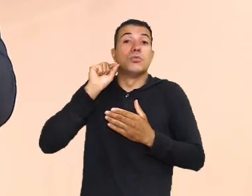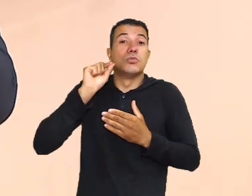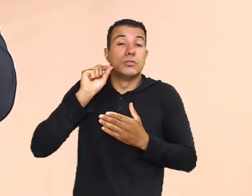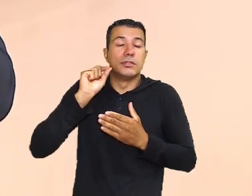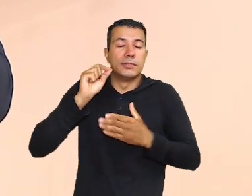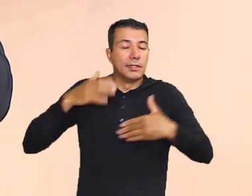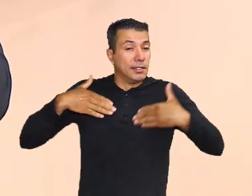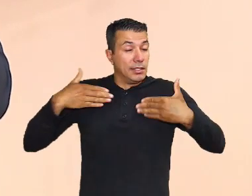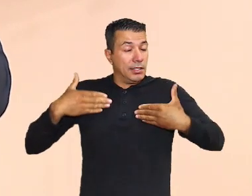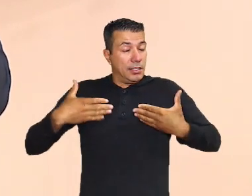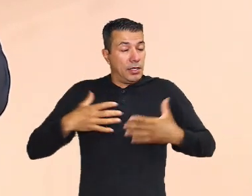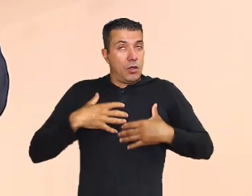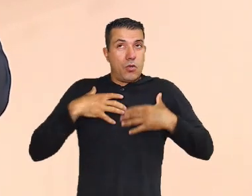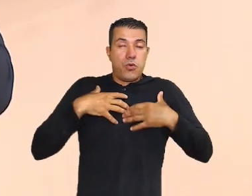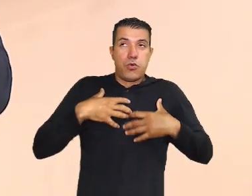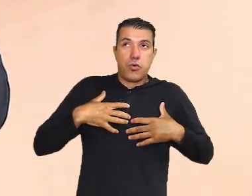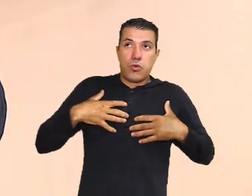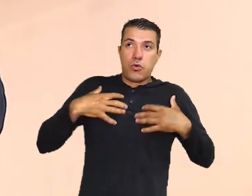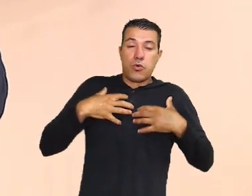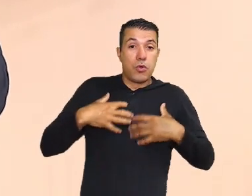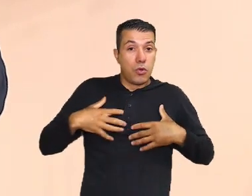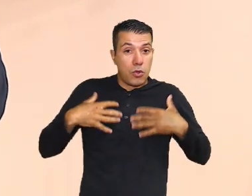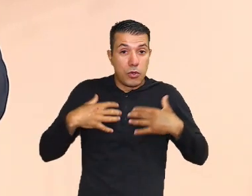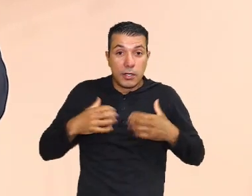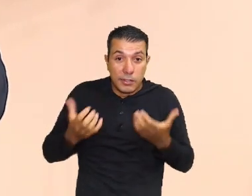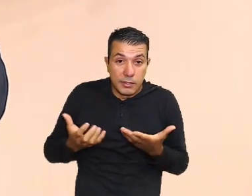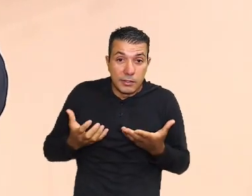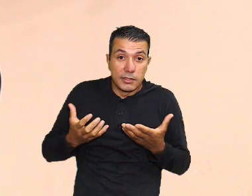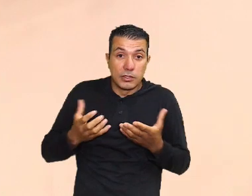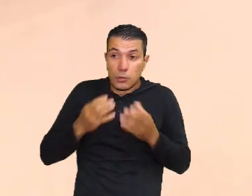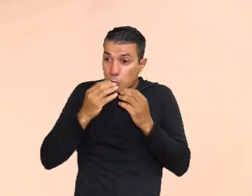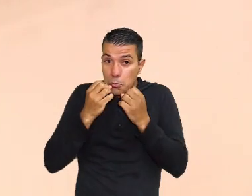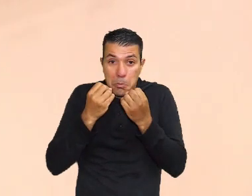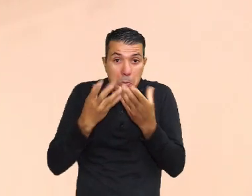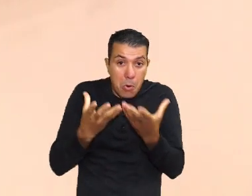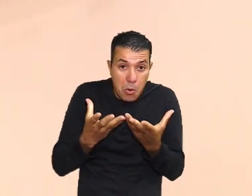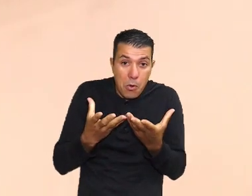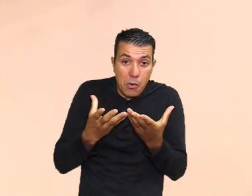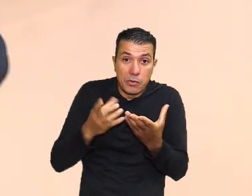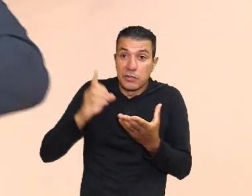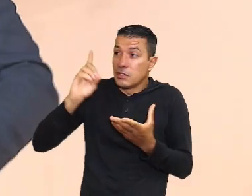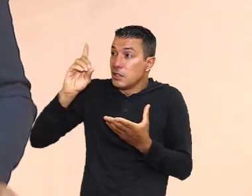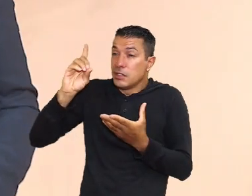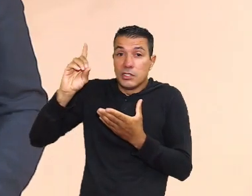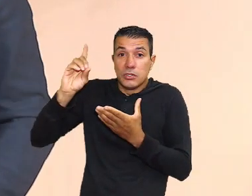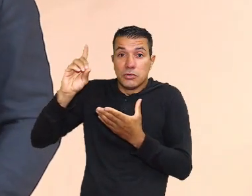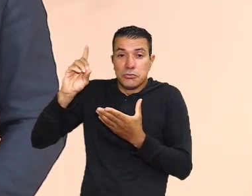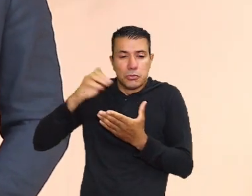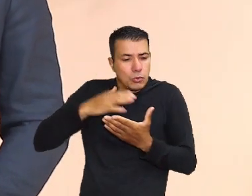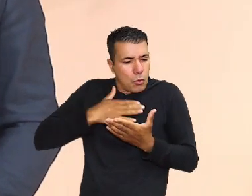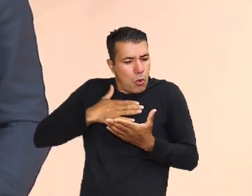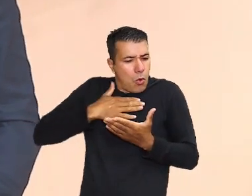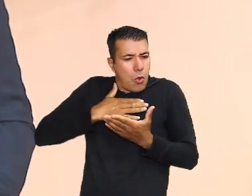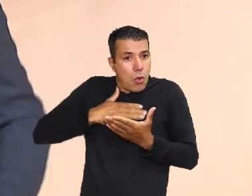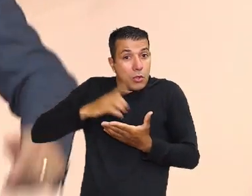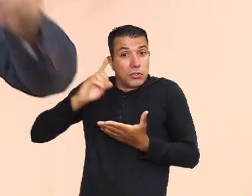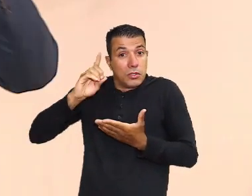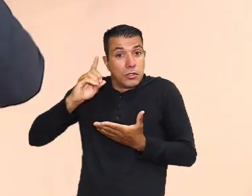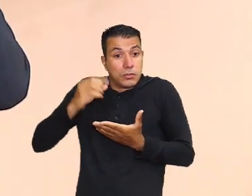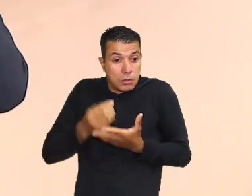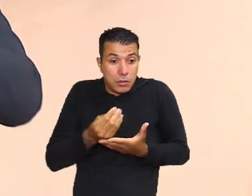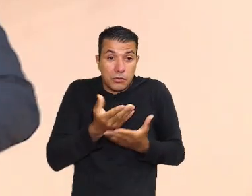uma satisfação em então agradecer a Deus. Deus está dizendo, eu gosto de quem dá, mas de quem